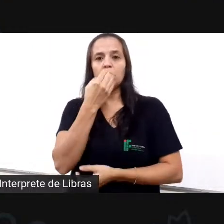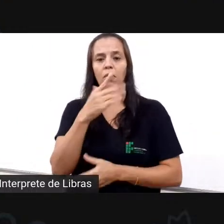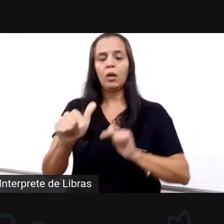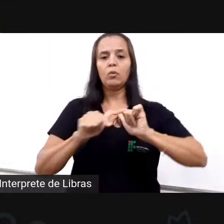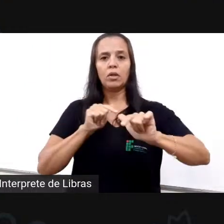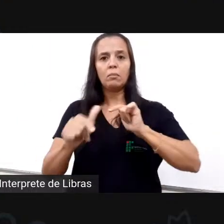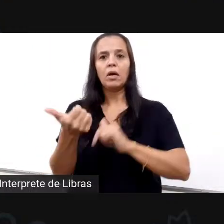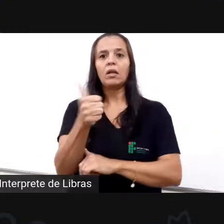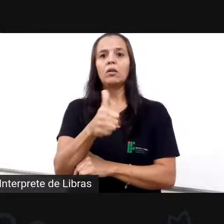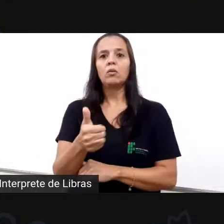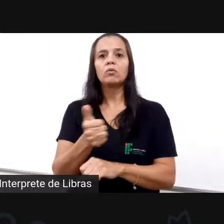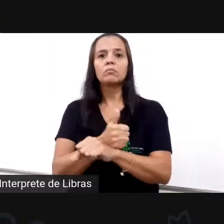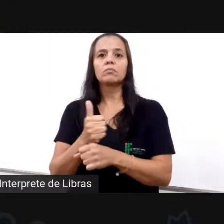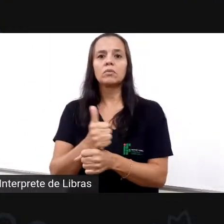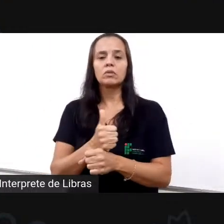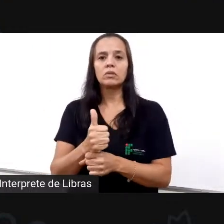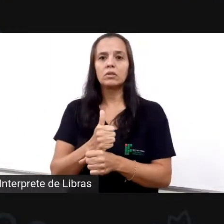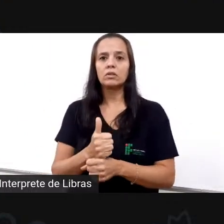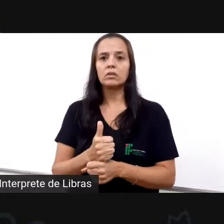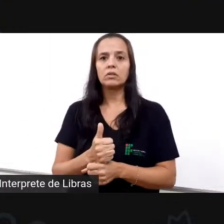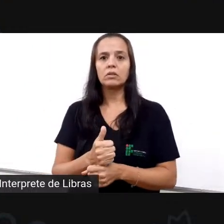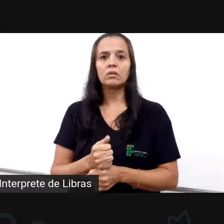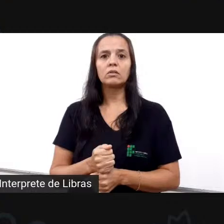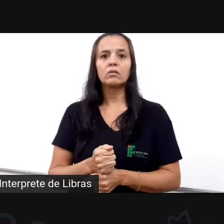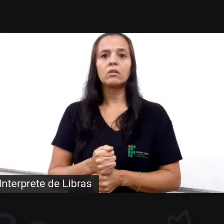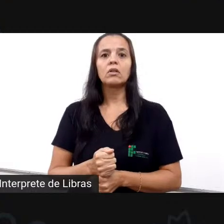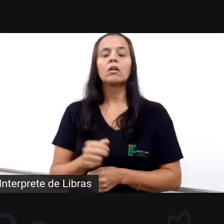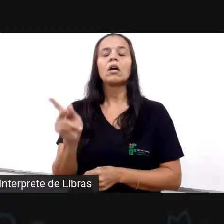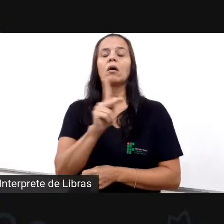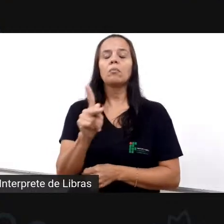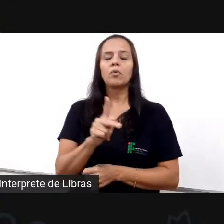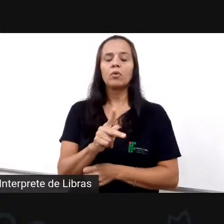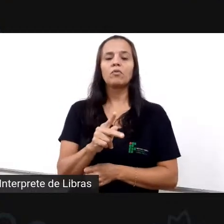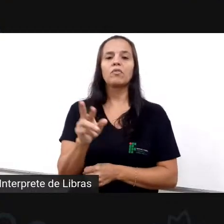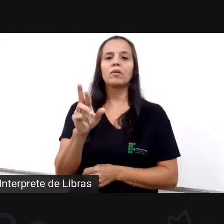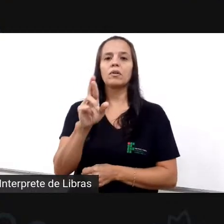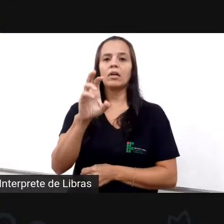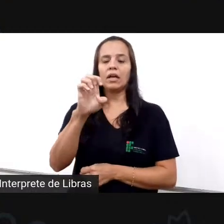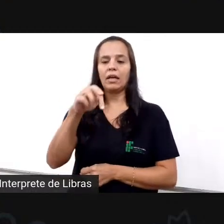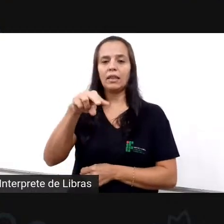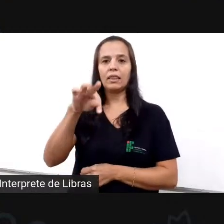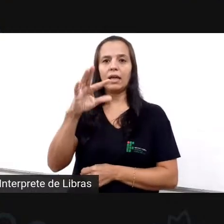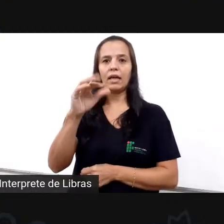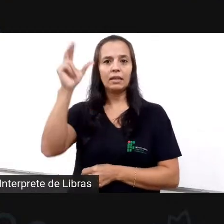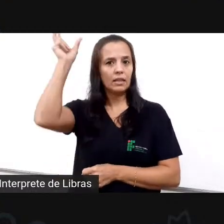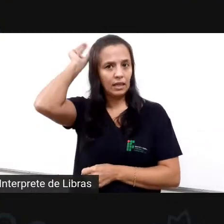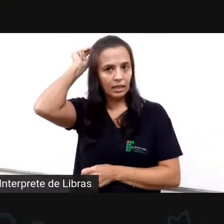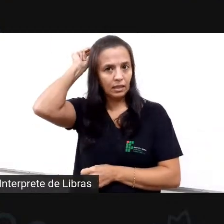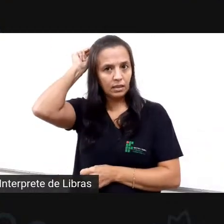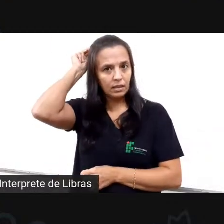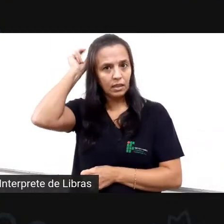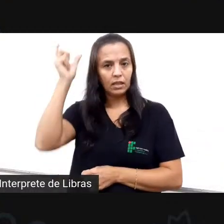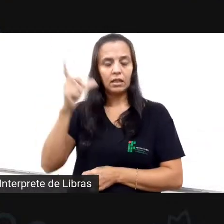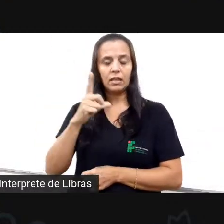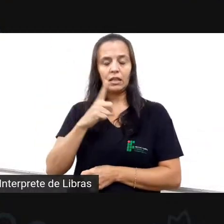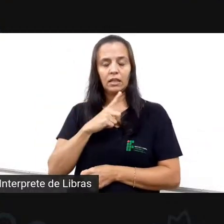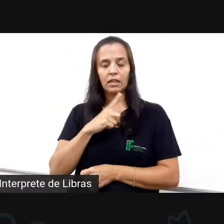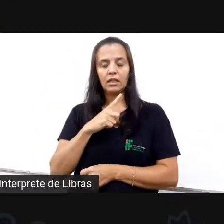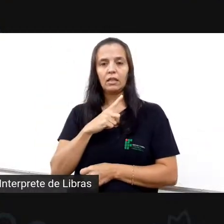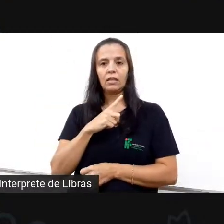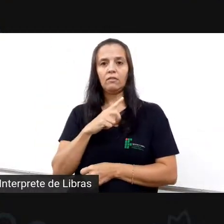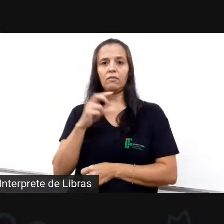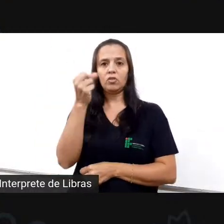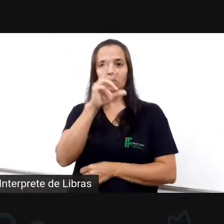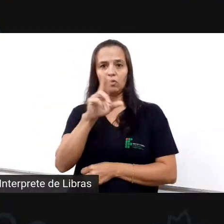Como diz a professora Renata, que vocês conheceram, né, que foi nossa diretora-geral até o dia 30 de novembro e